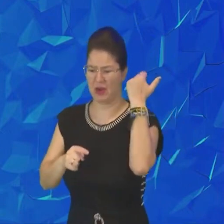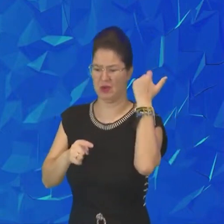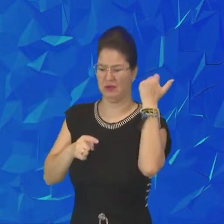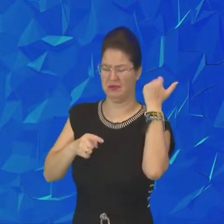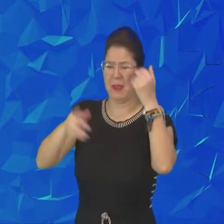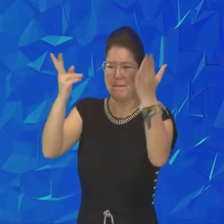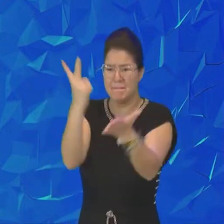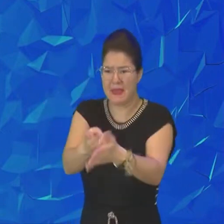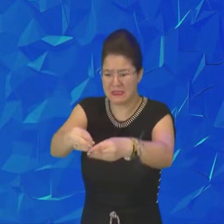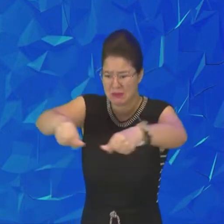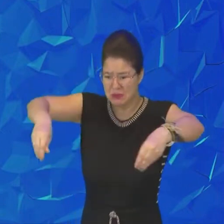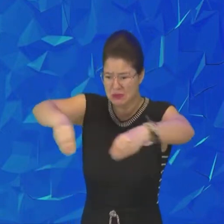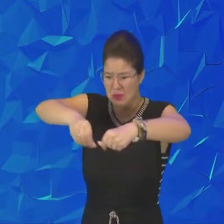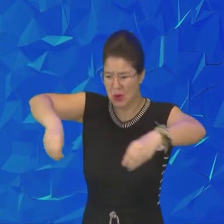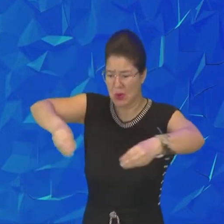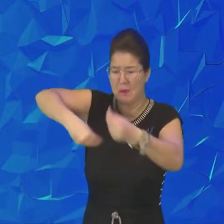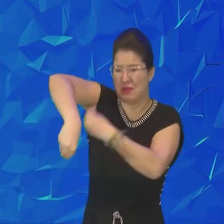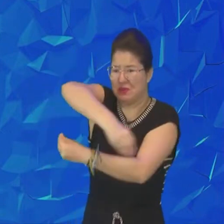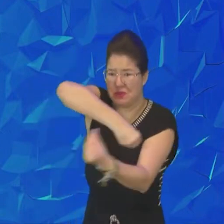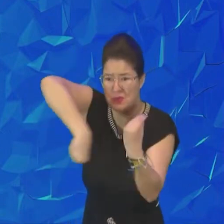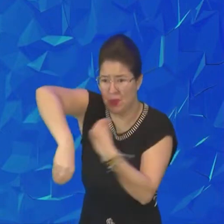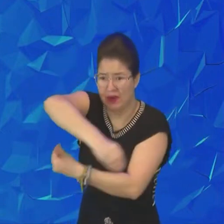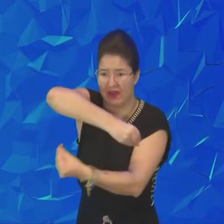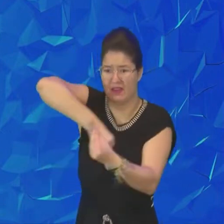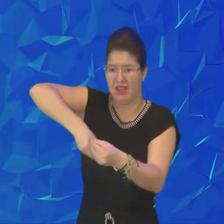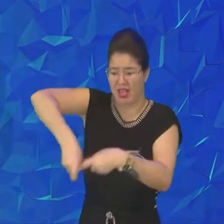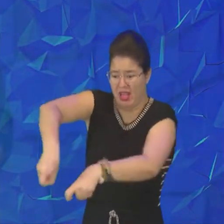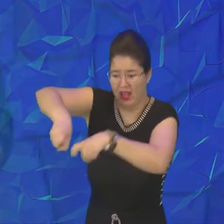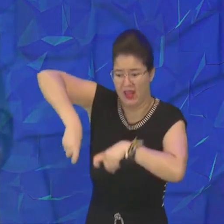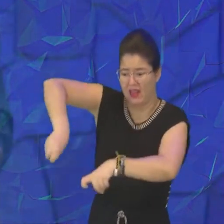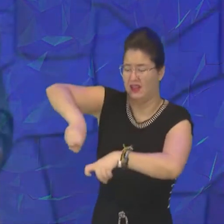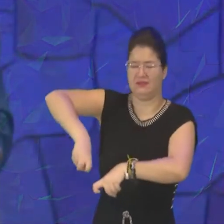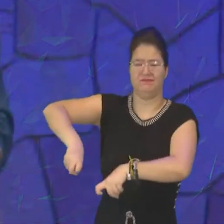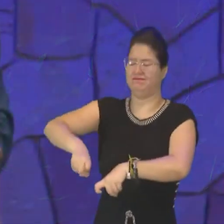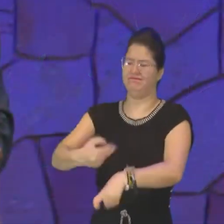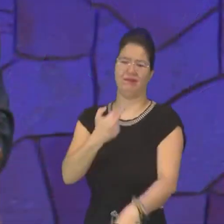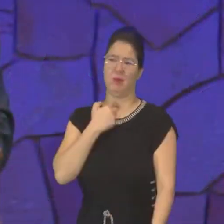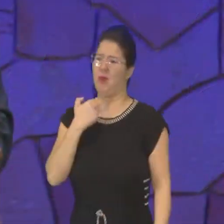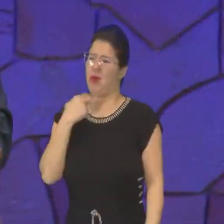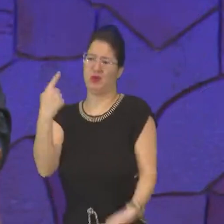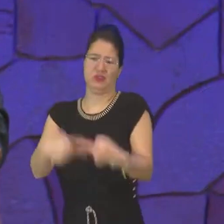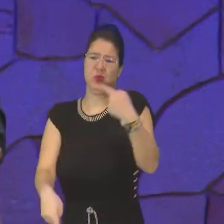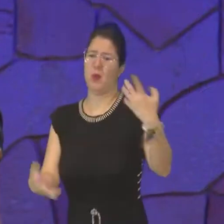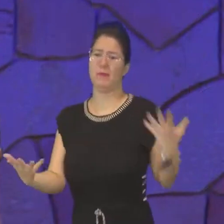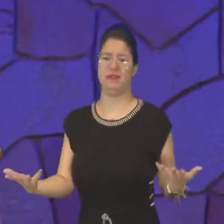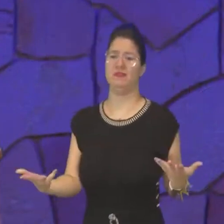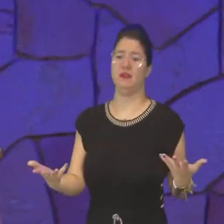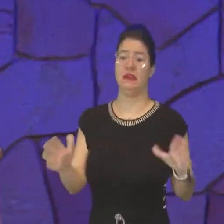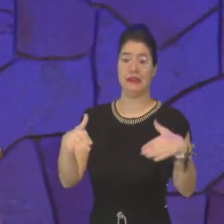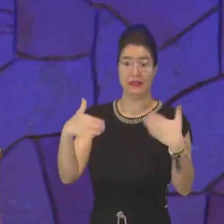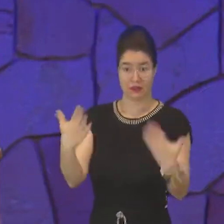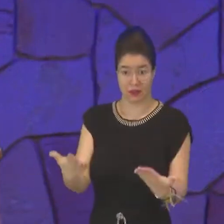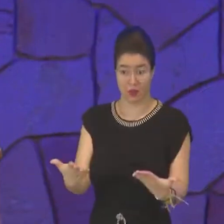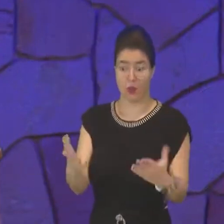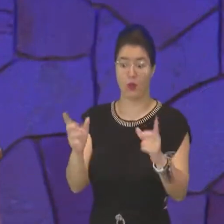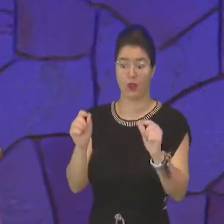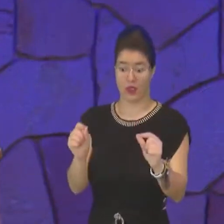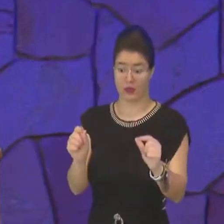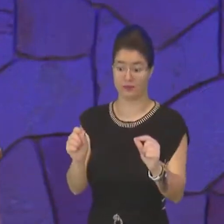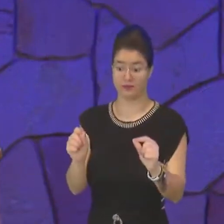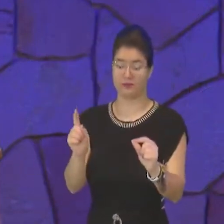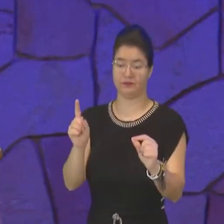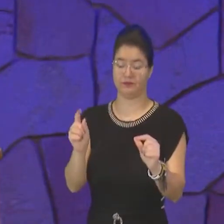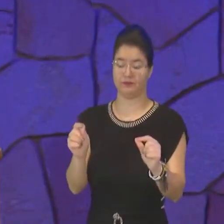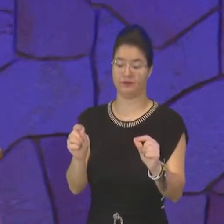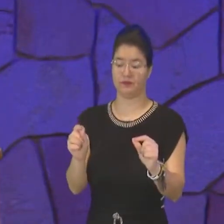Paulo está com isso em mente. O jugo desigual, e aí sim eu